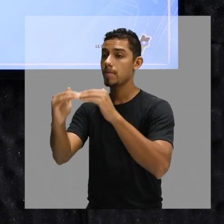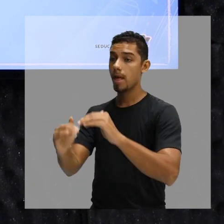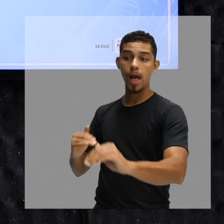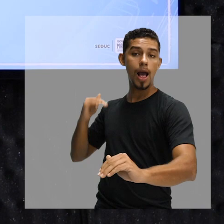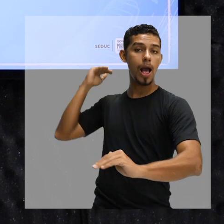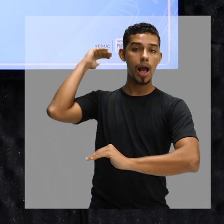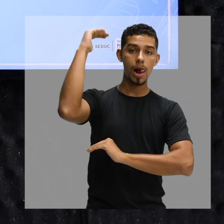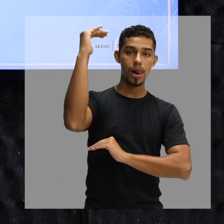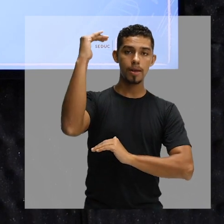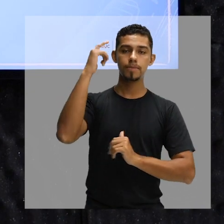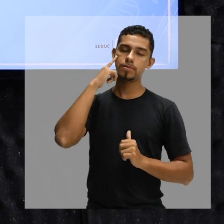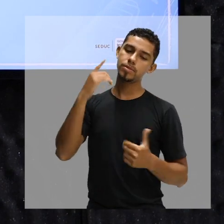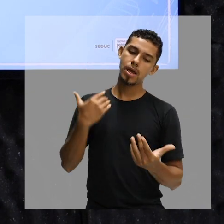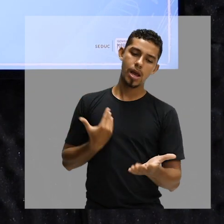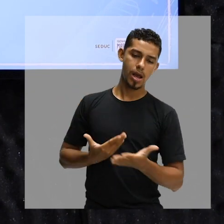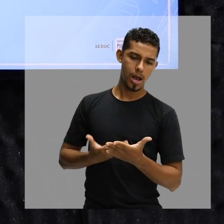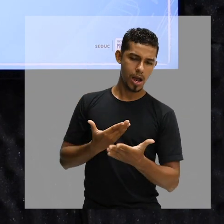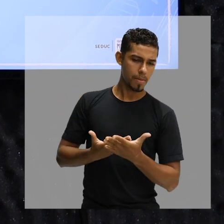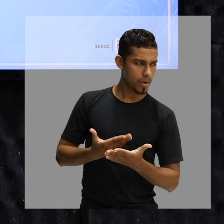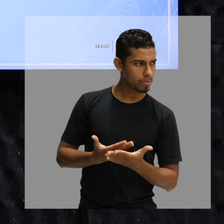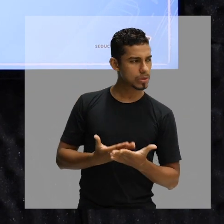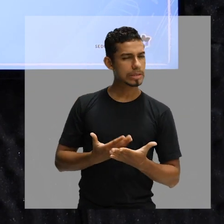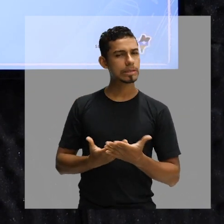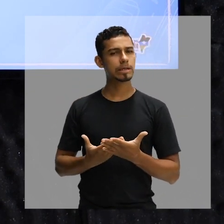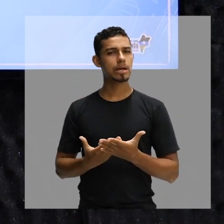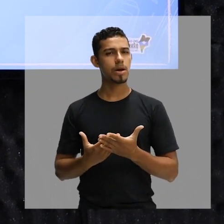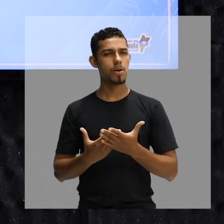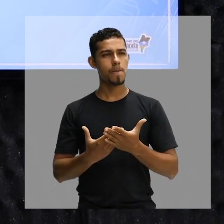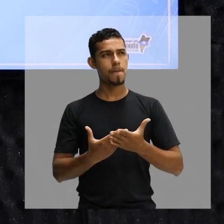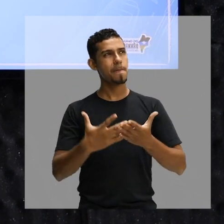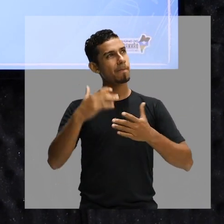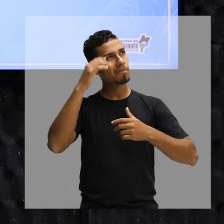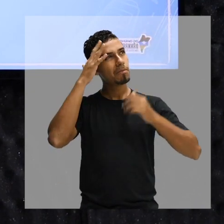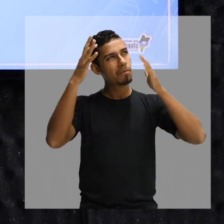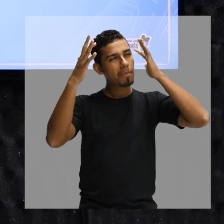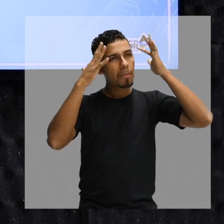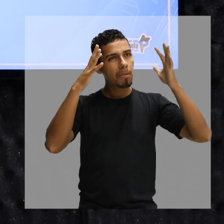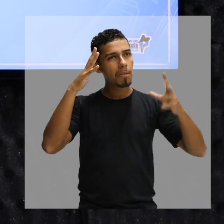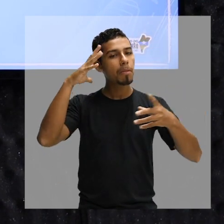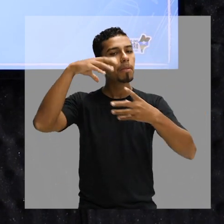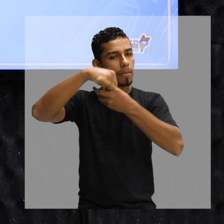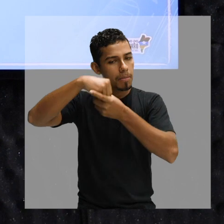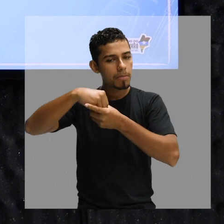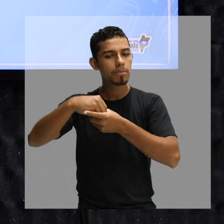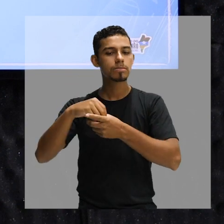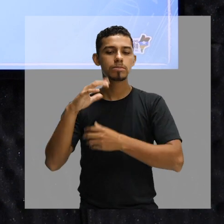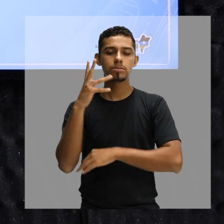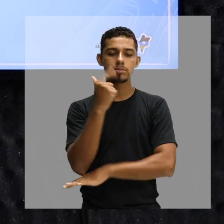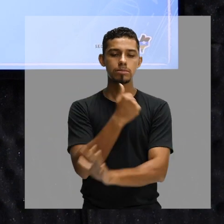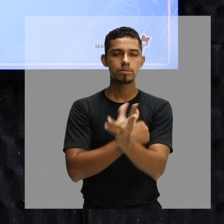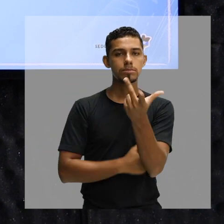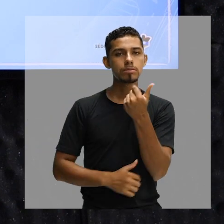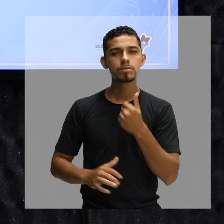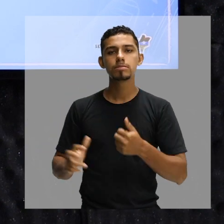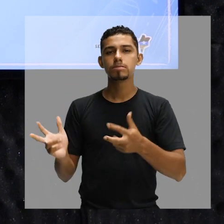proposição, o estudo, o conhecimento da revolução científica, ela está dentro da natureza, dos